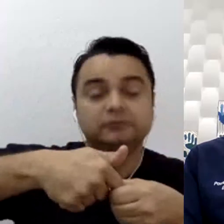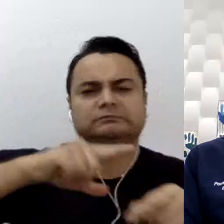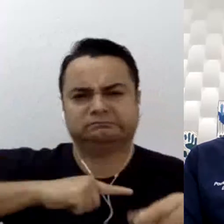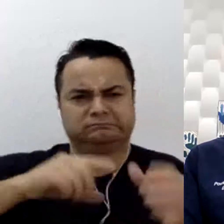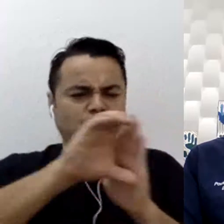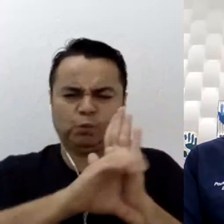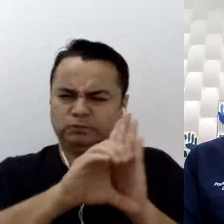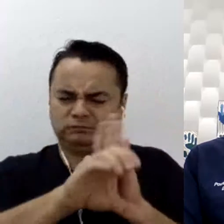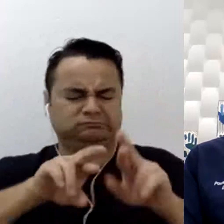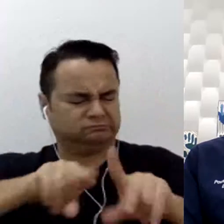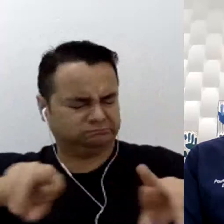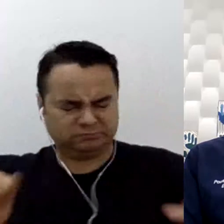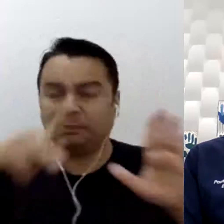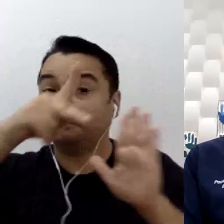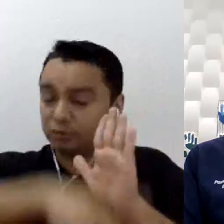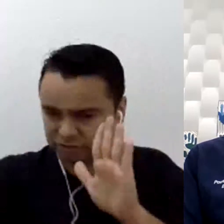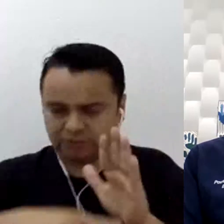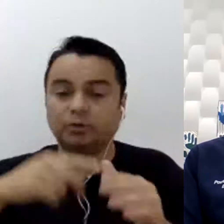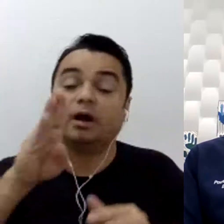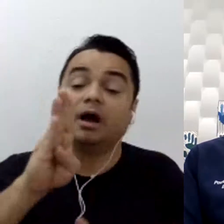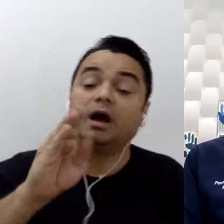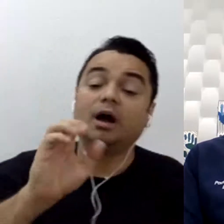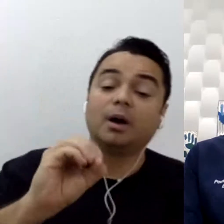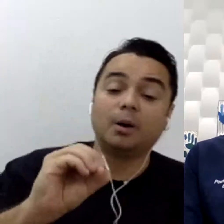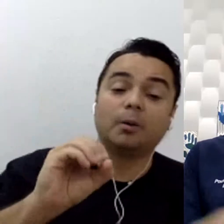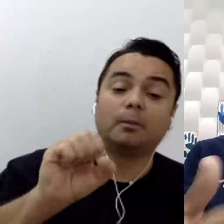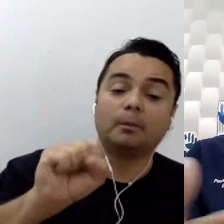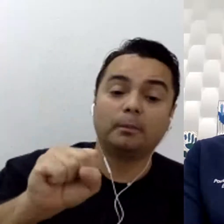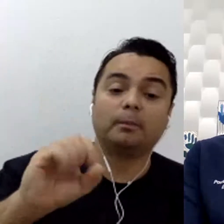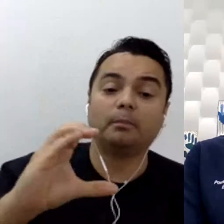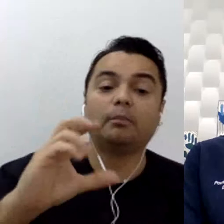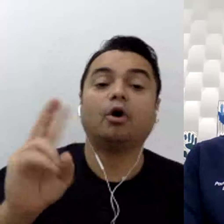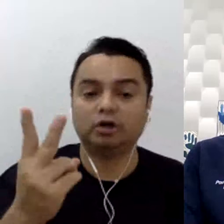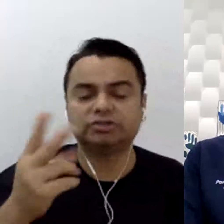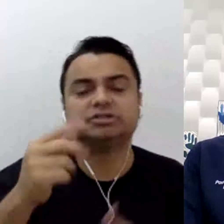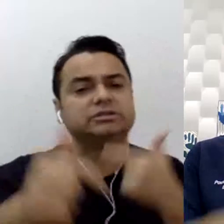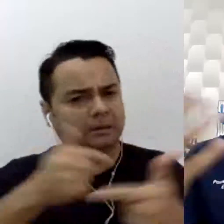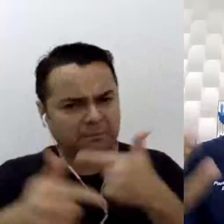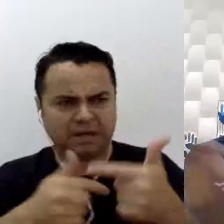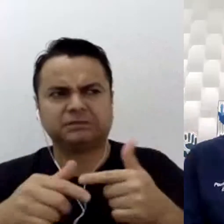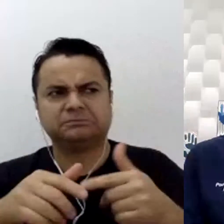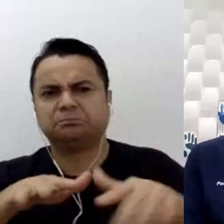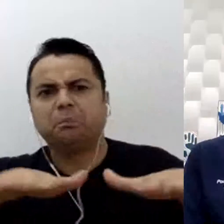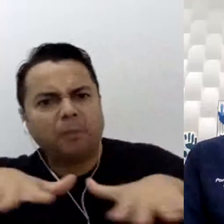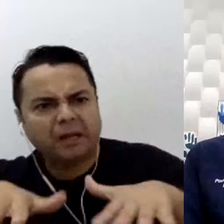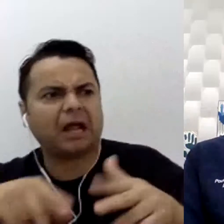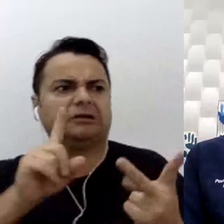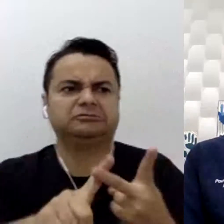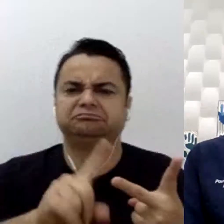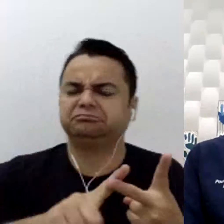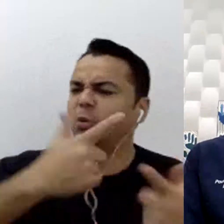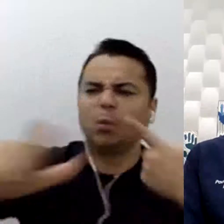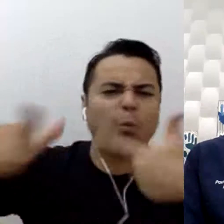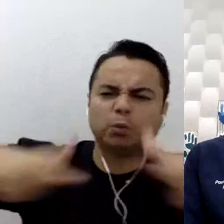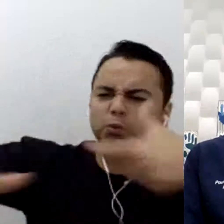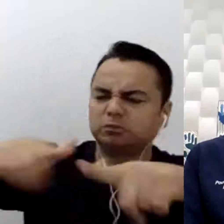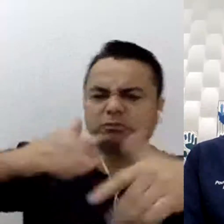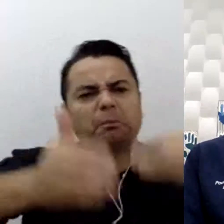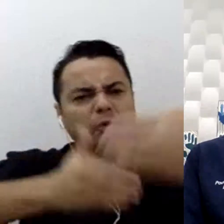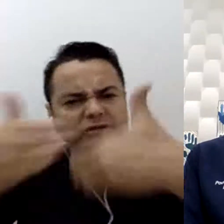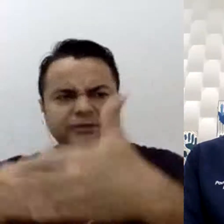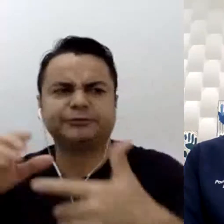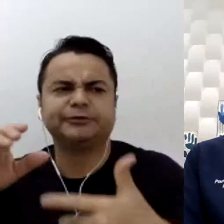que a Bosch trabalha com o tema de qualidade para a vida, não só na mobilidade, mas em vários outros processos de